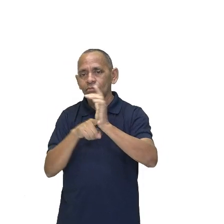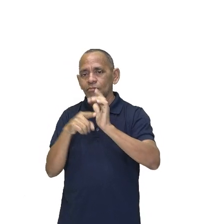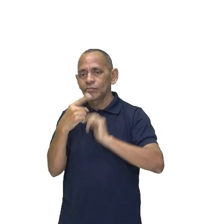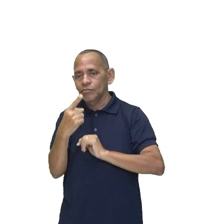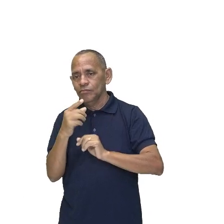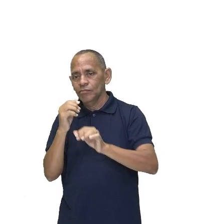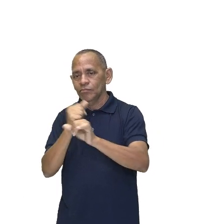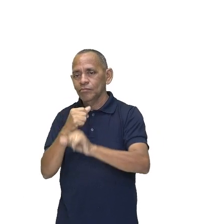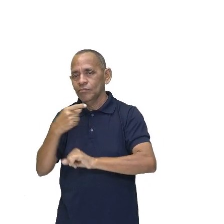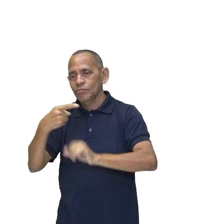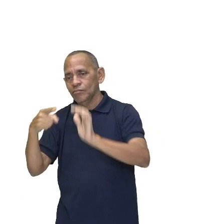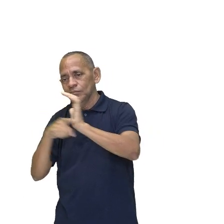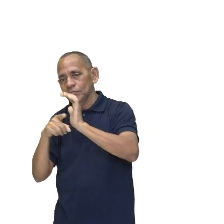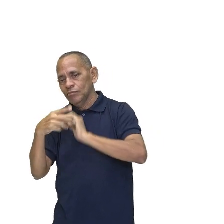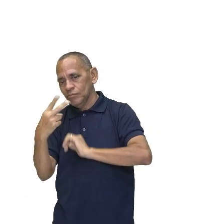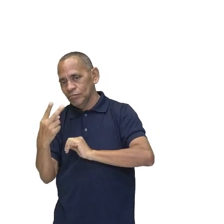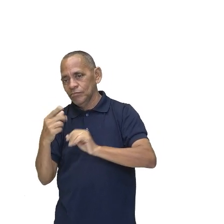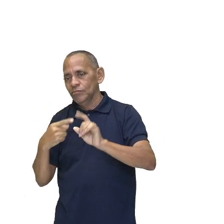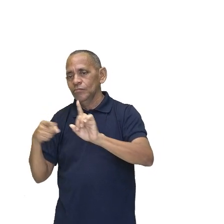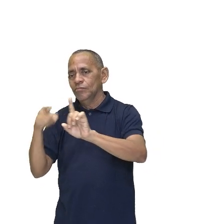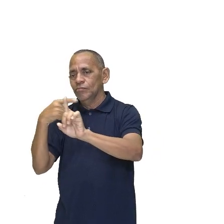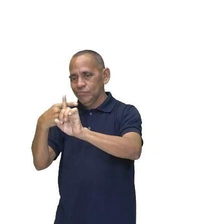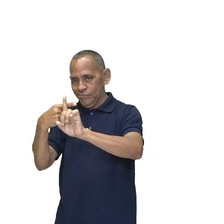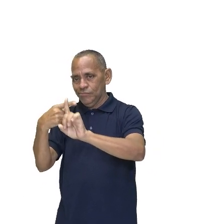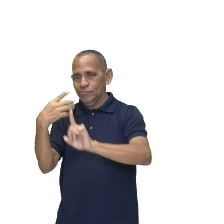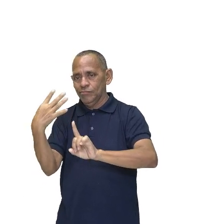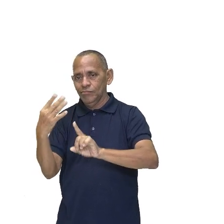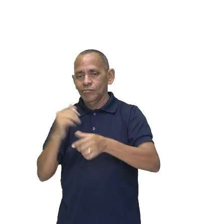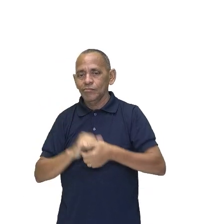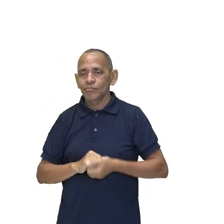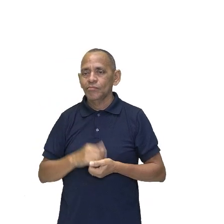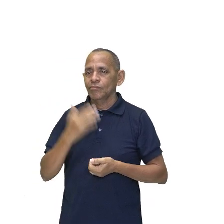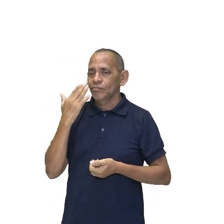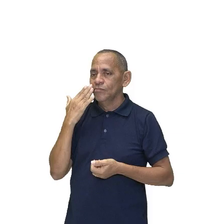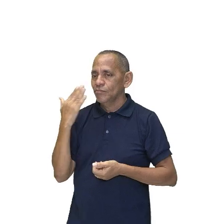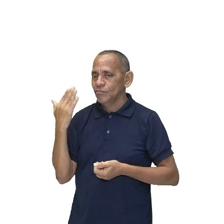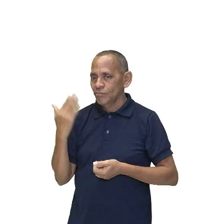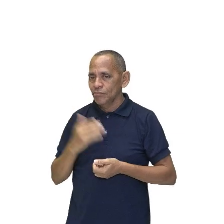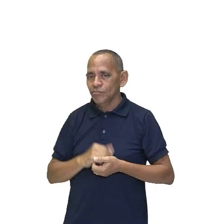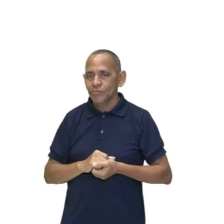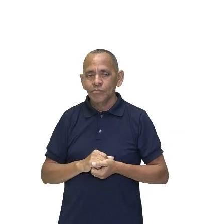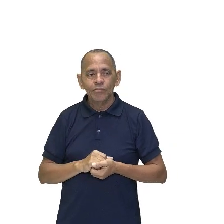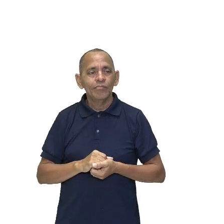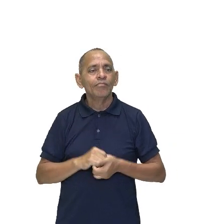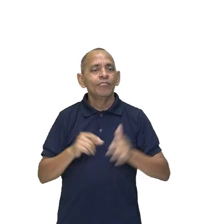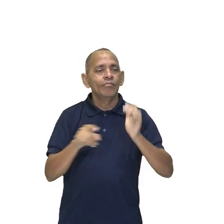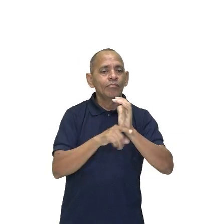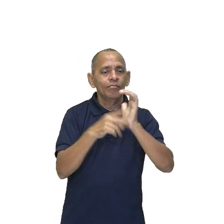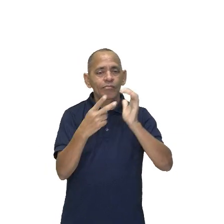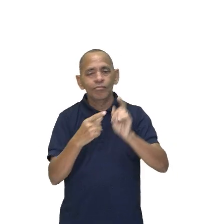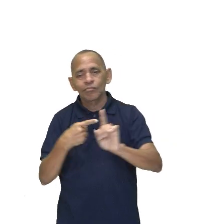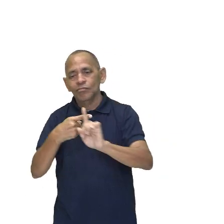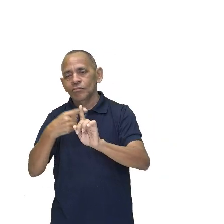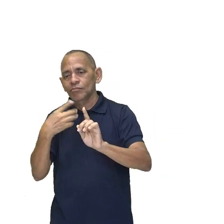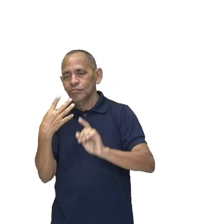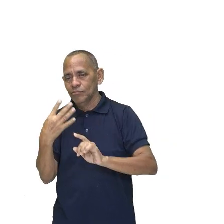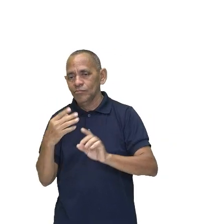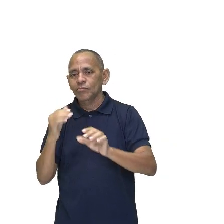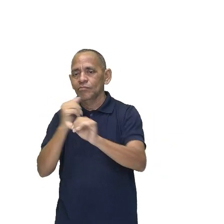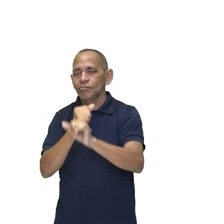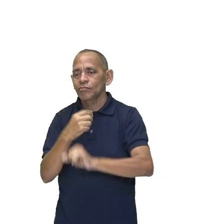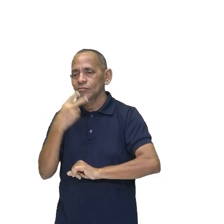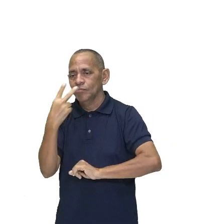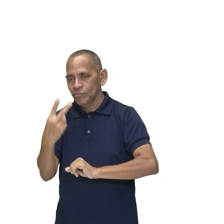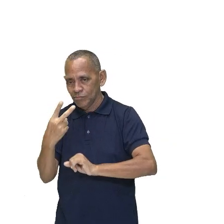e menos 2 mais 4, ó, sinais diferentes, subtrai e coloca o sinal do maior. Menos 2 mais 4 é igual a 2 positivo,